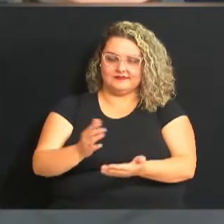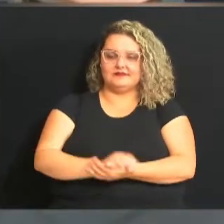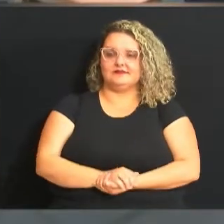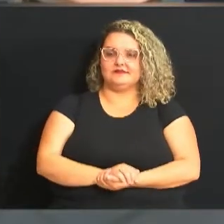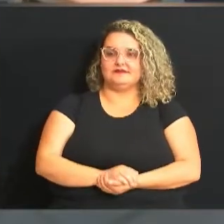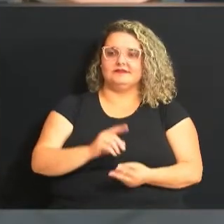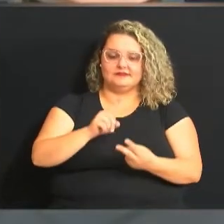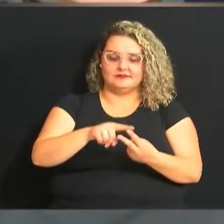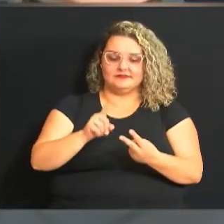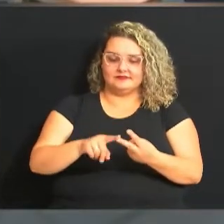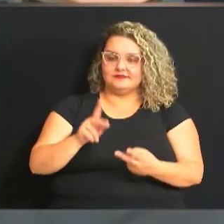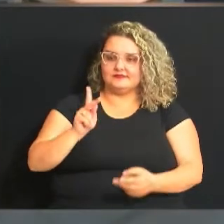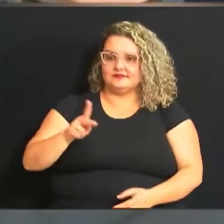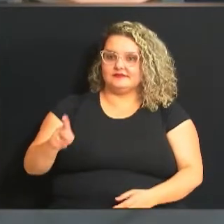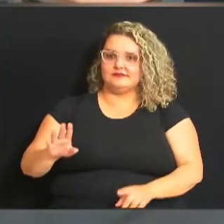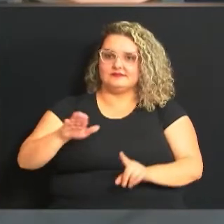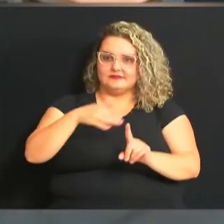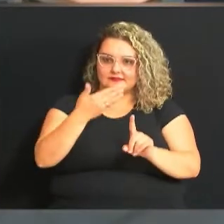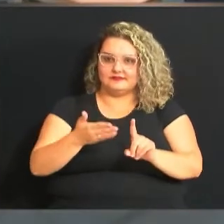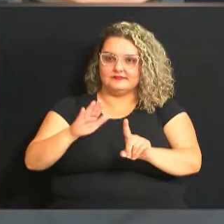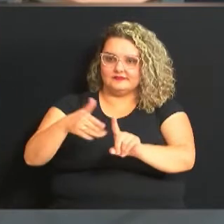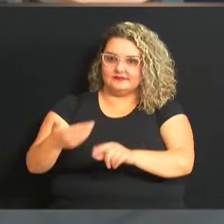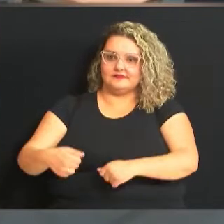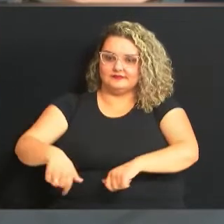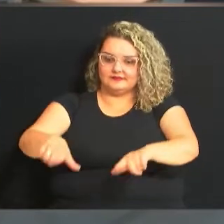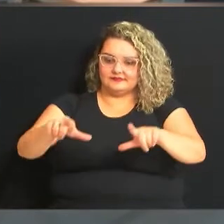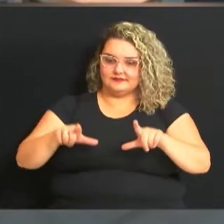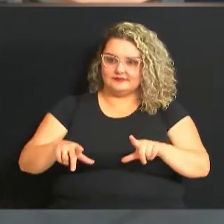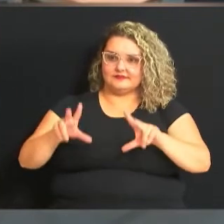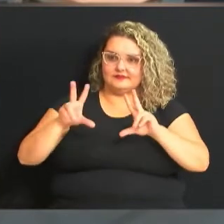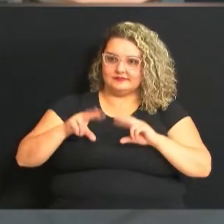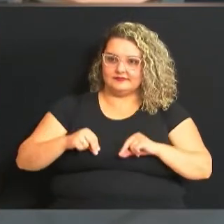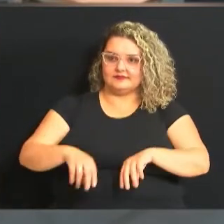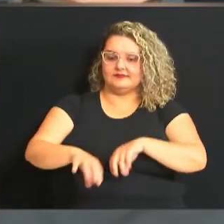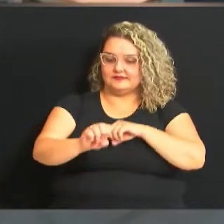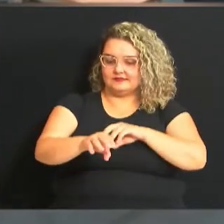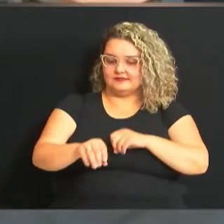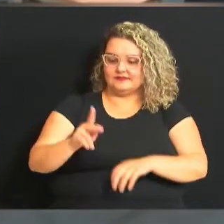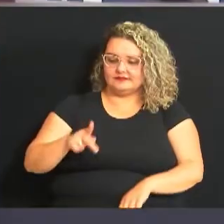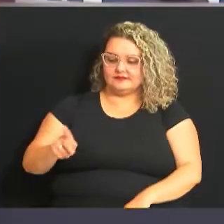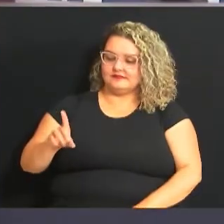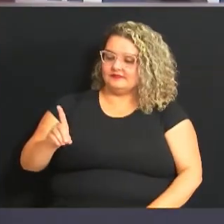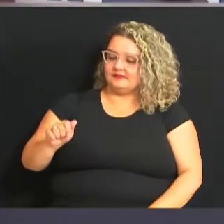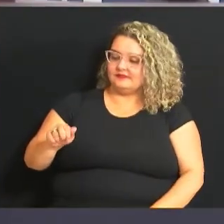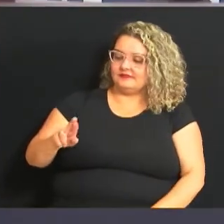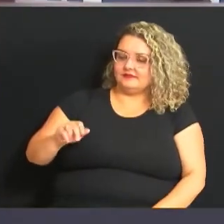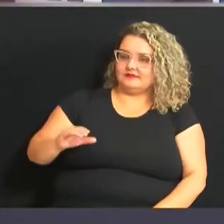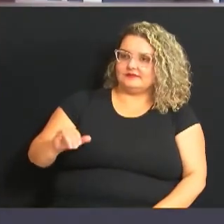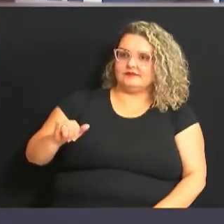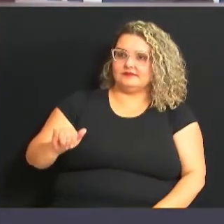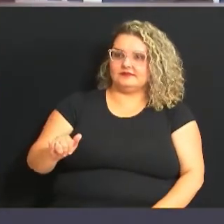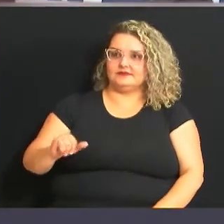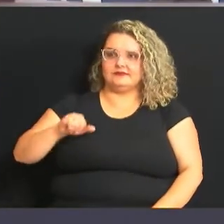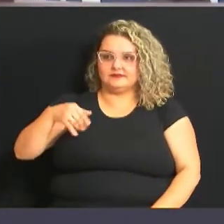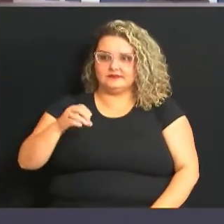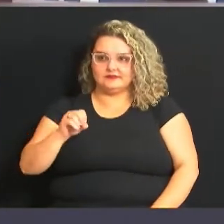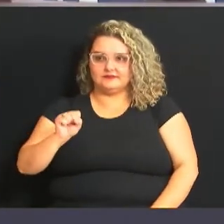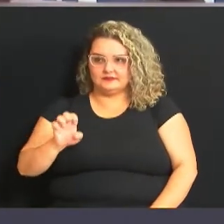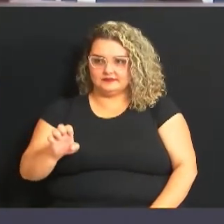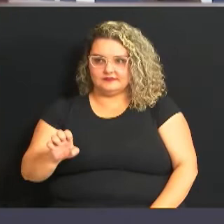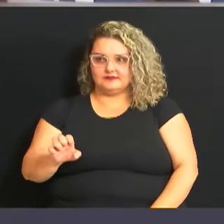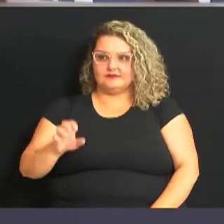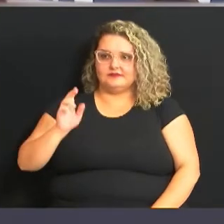uso constante e contínuo. No requerimento, o parlamentar questiona como é feito o repasse da entrega